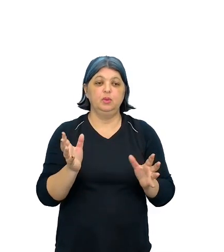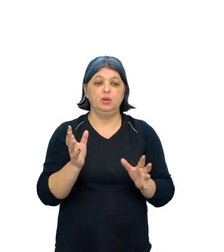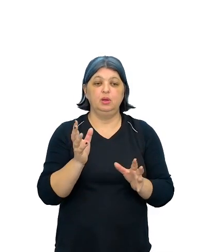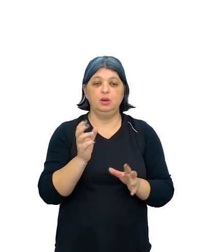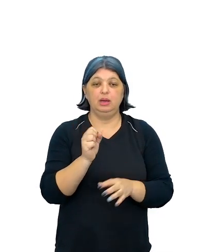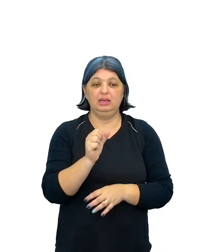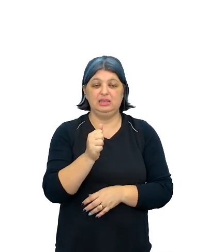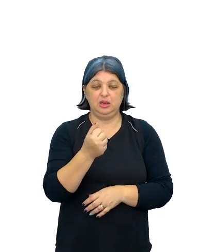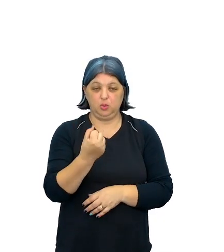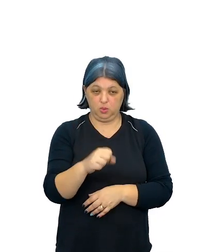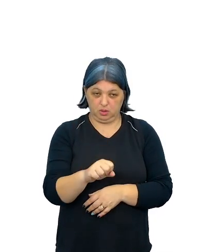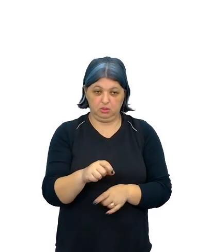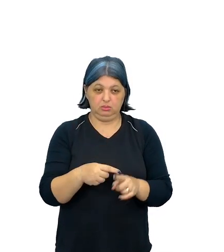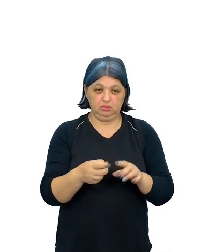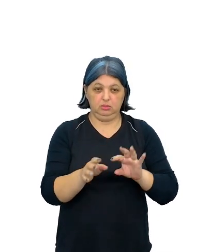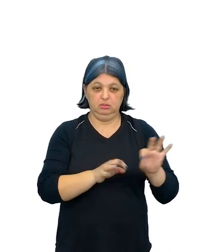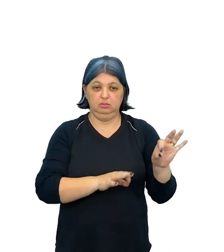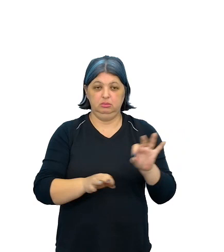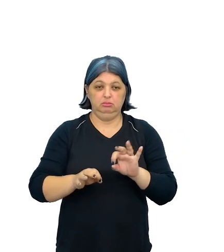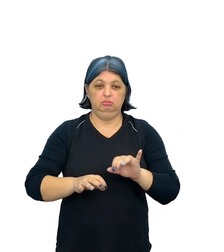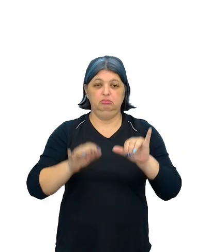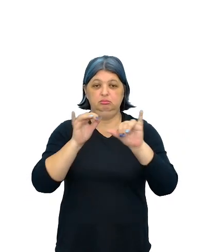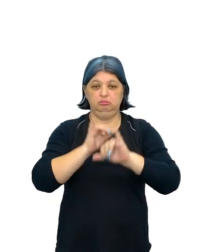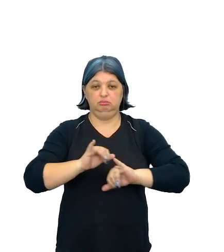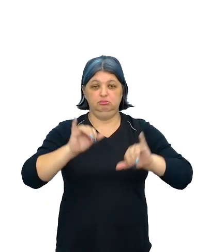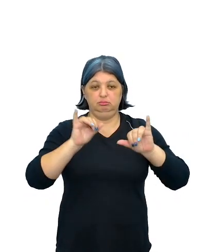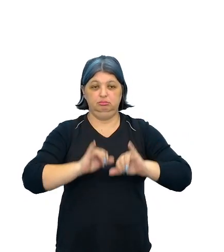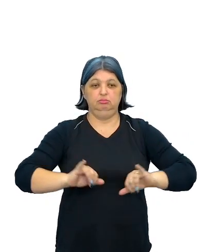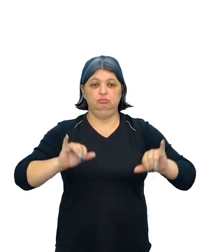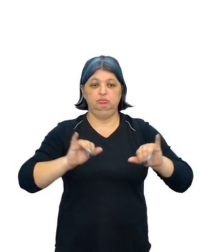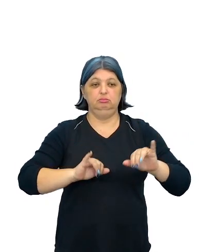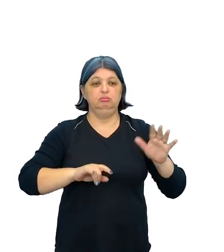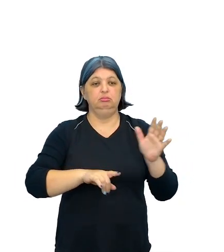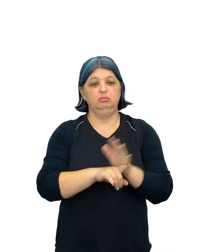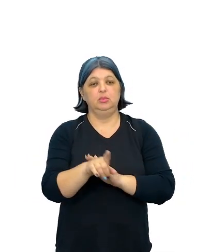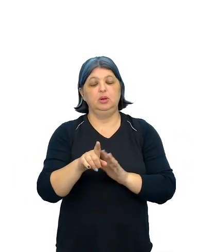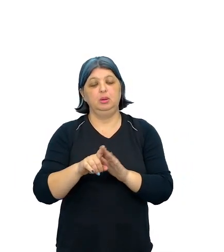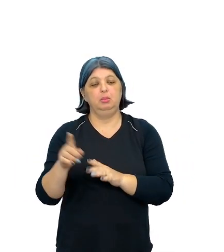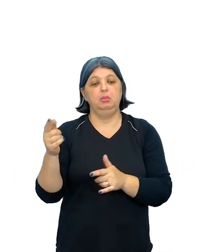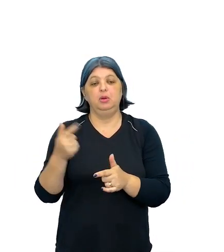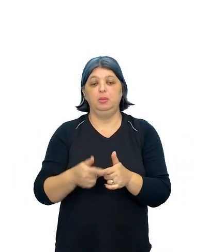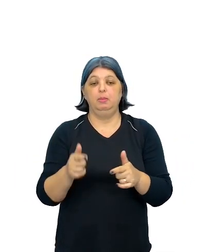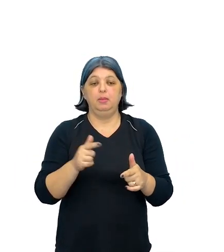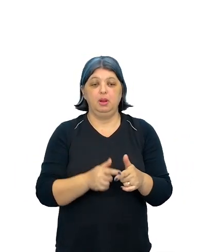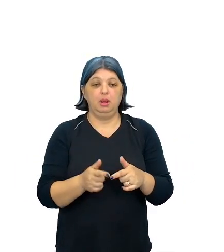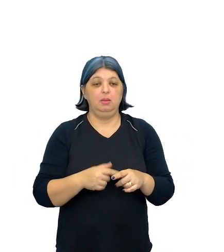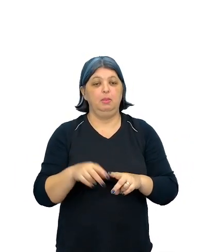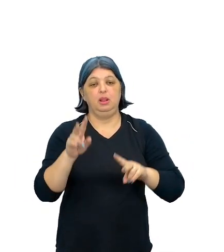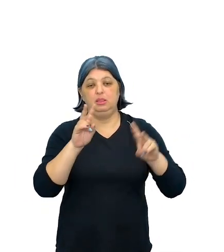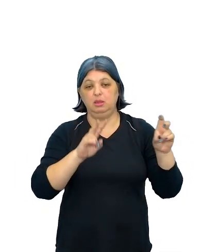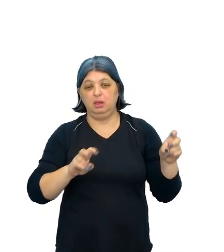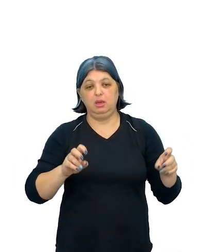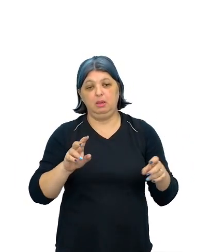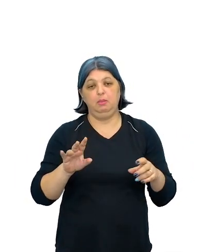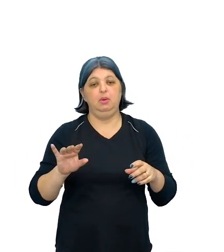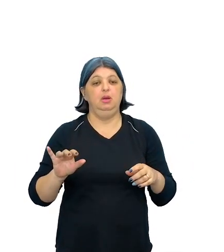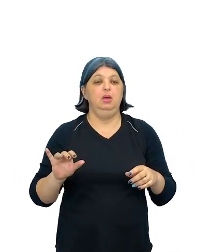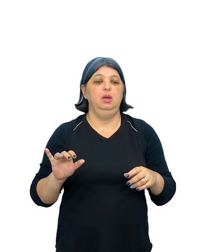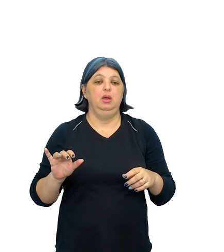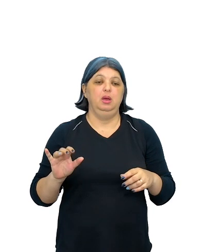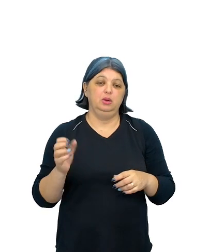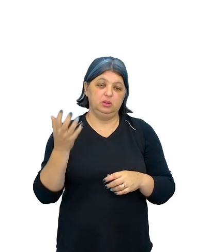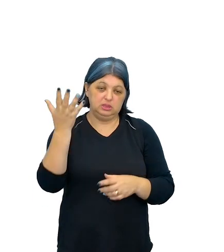atividades 8, seria planejar uma campanha publicitária sobre questões, problemas, temas, causas significativas